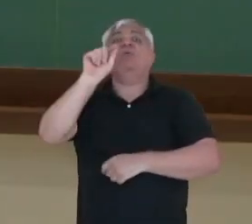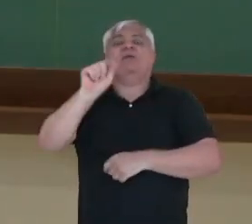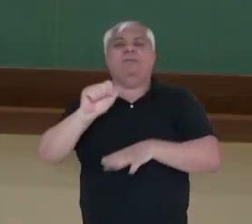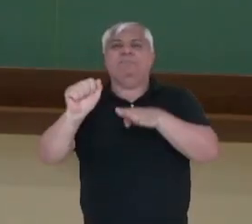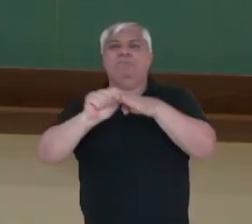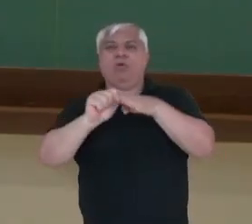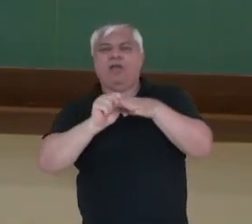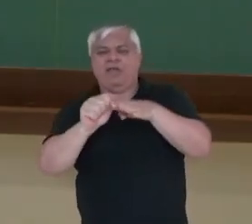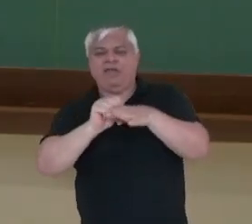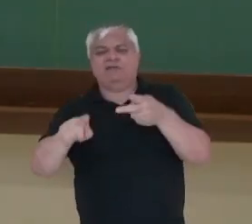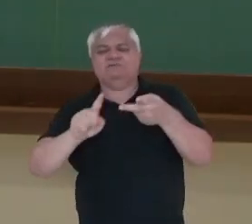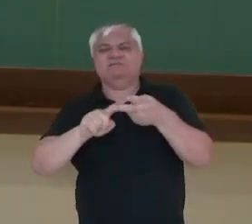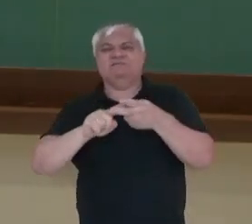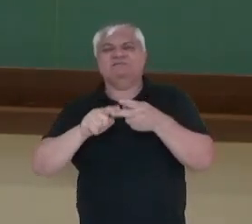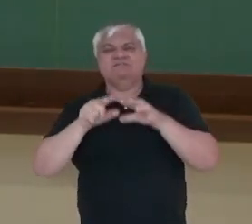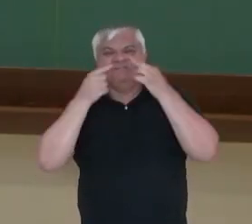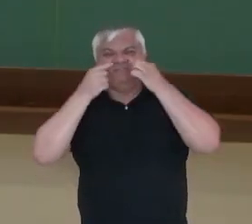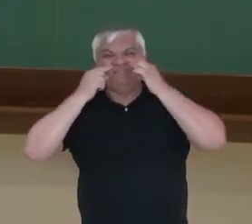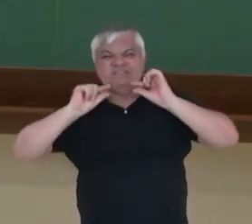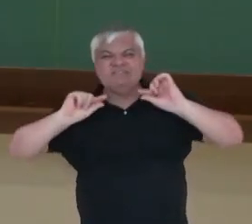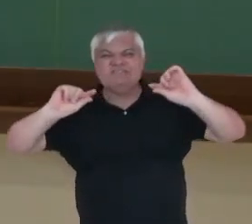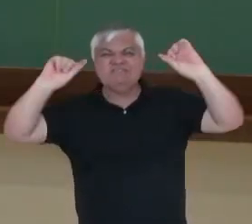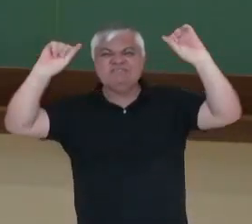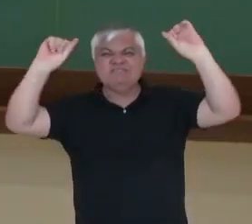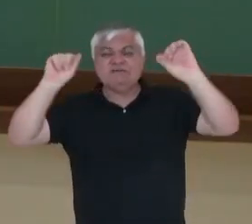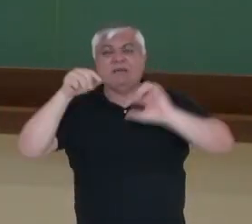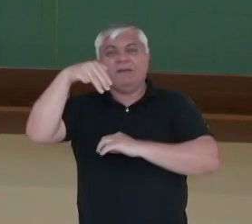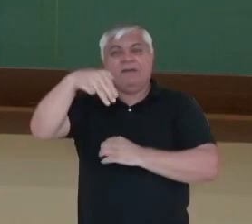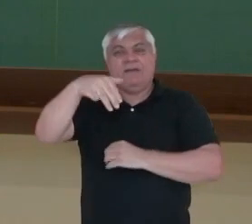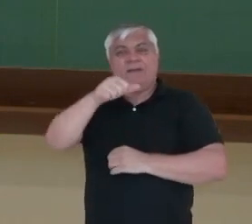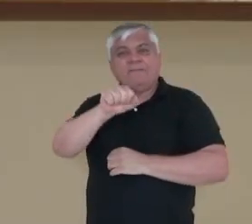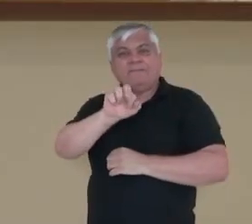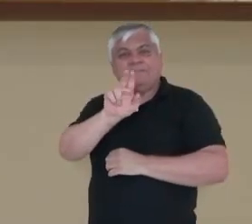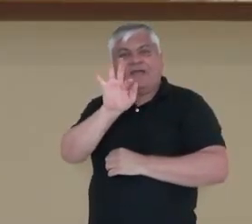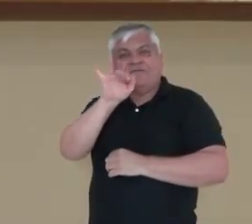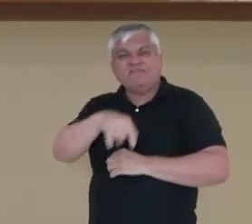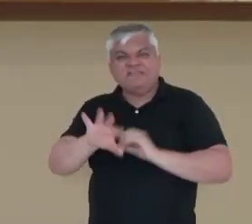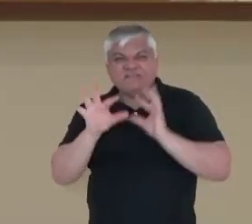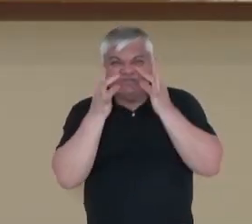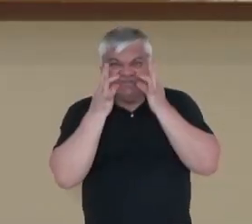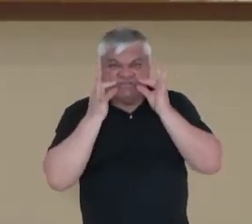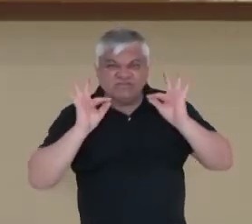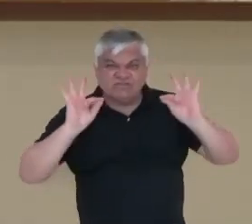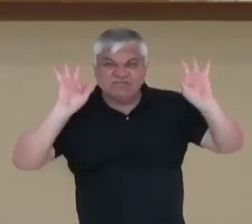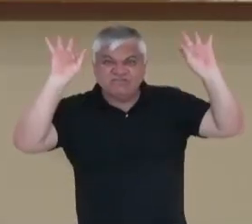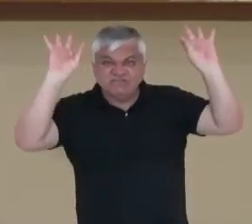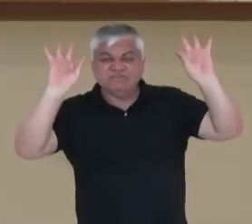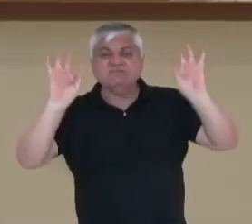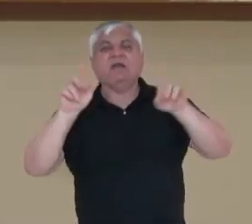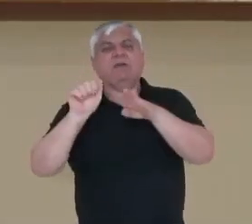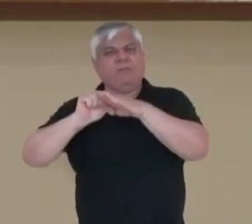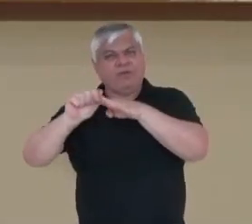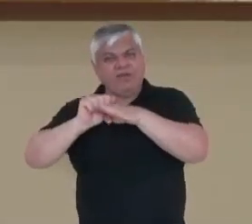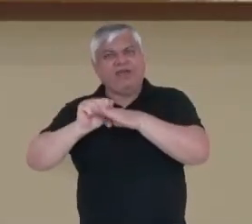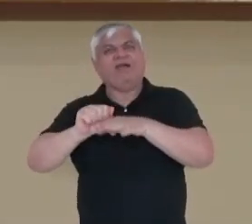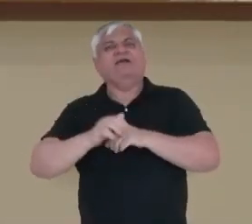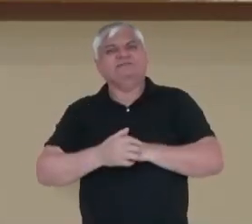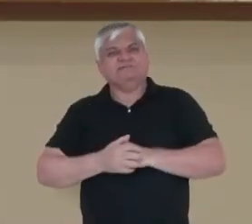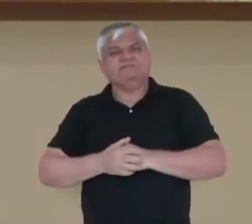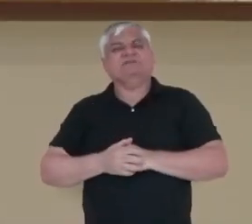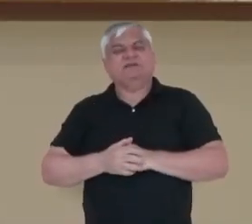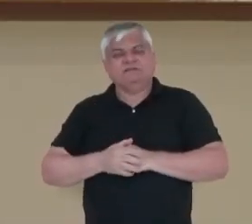dentro do território do Congo poderiam caber várias Bélgicas. Eles, então, além da exploração